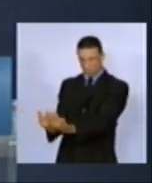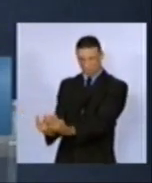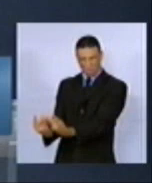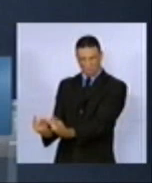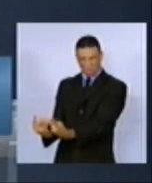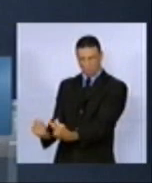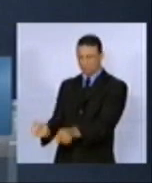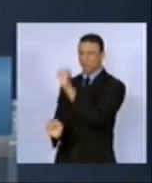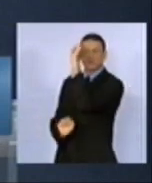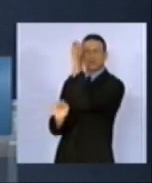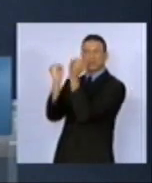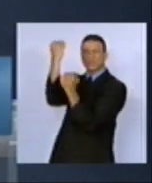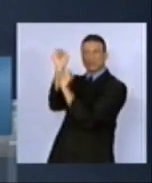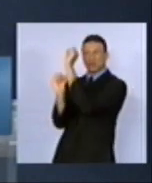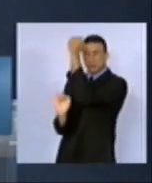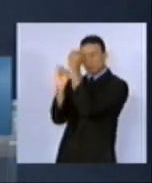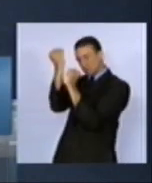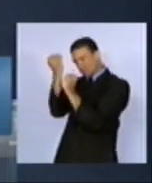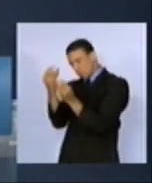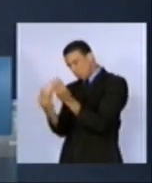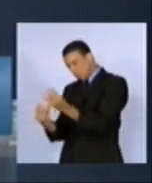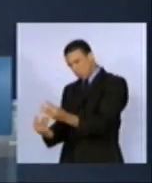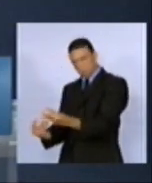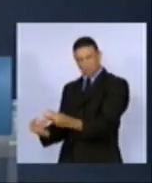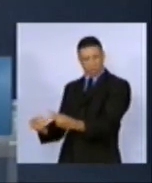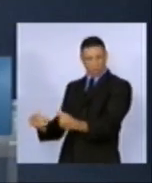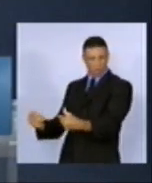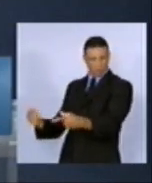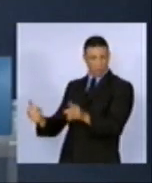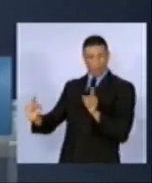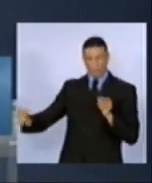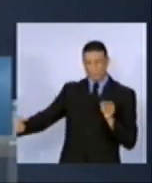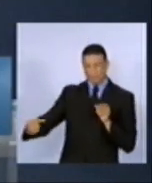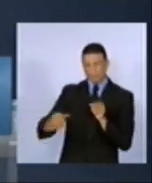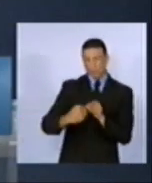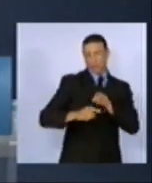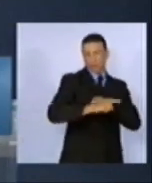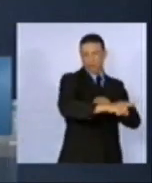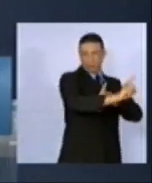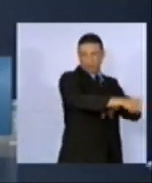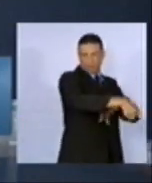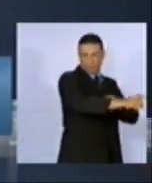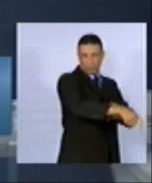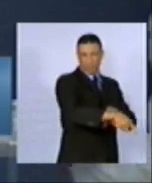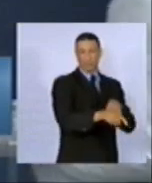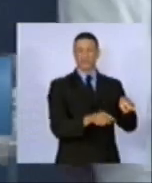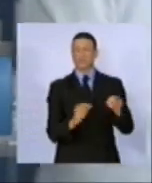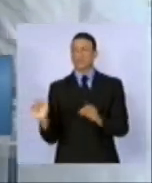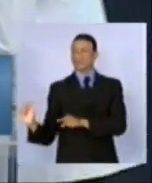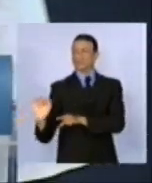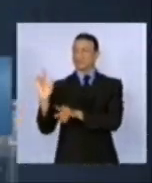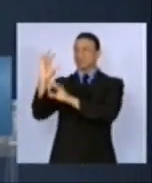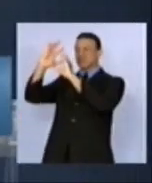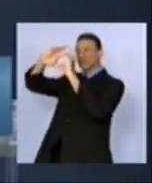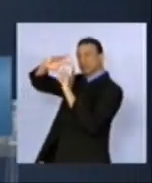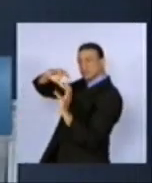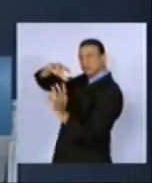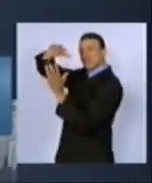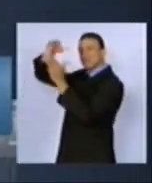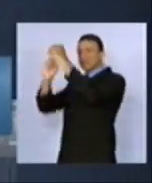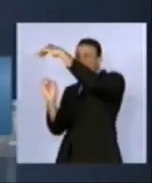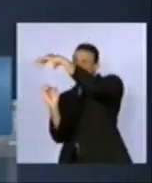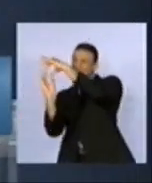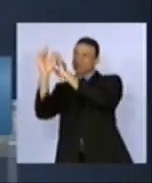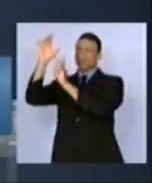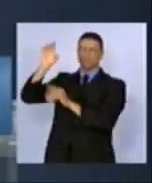Usina qualquer coisa que tem nitrogênio é aplicado no campo é um potente gás efeito de estufa